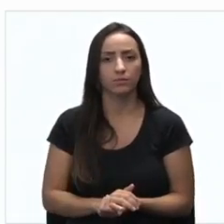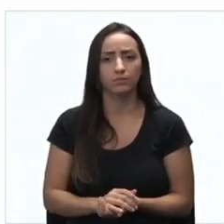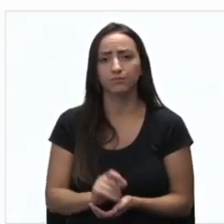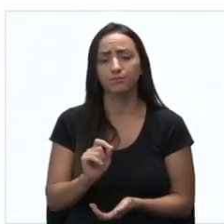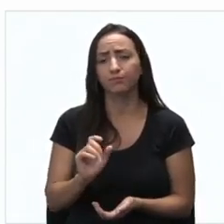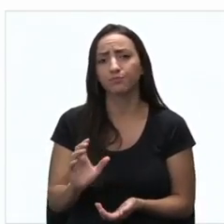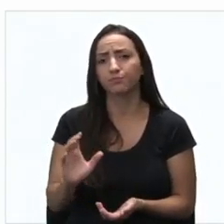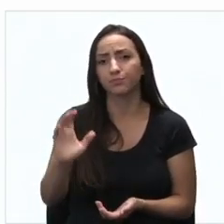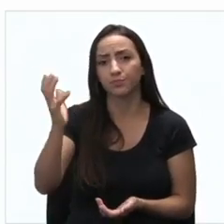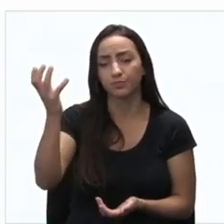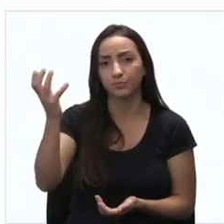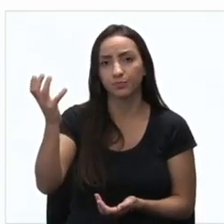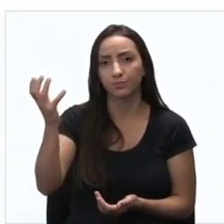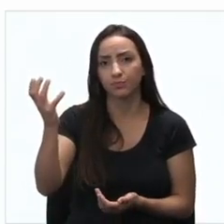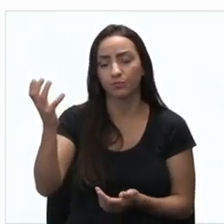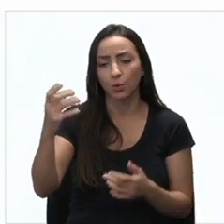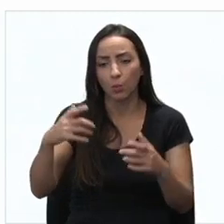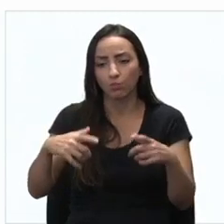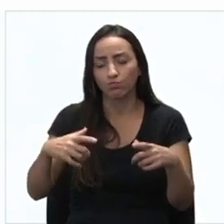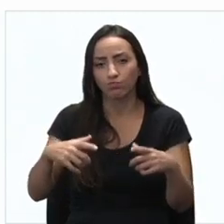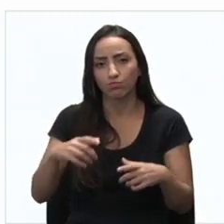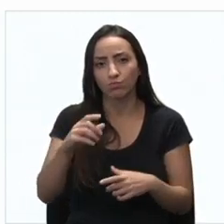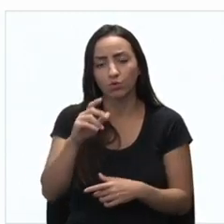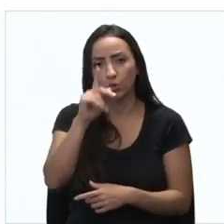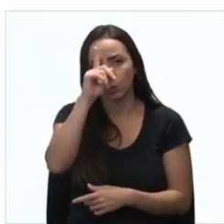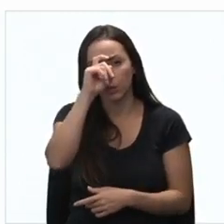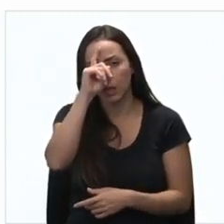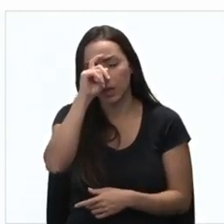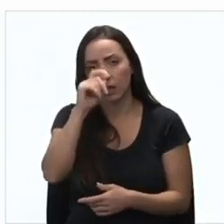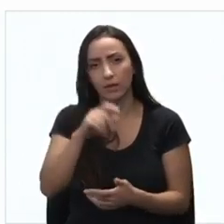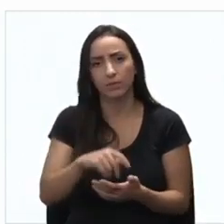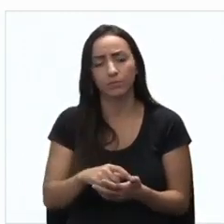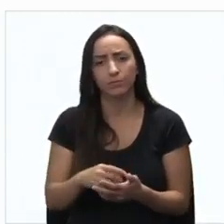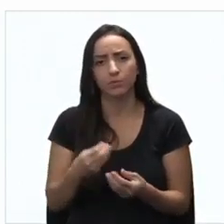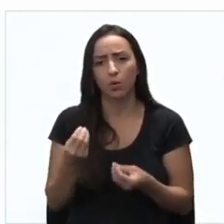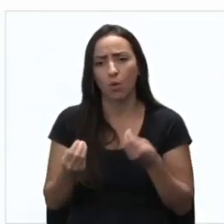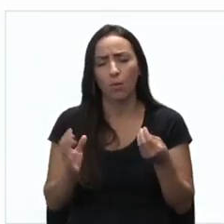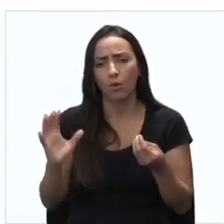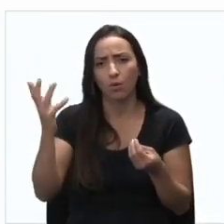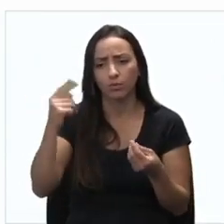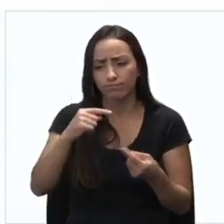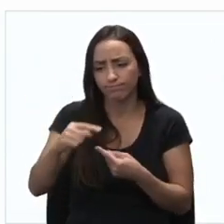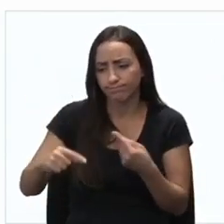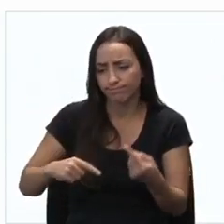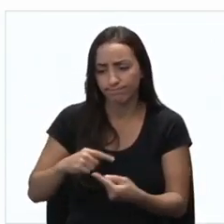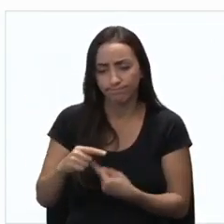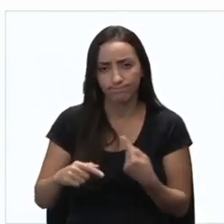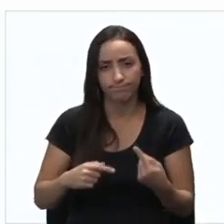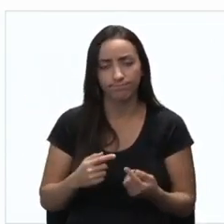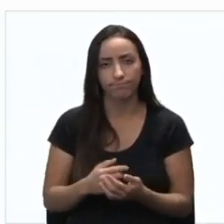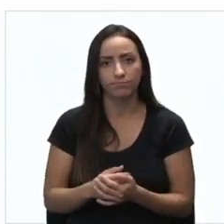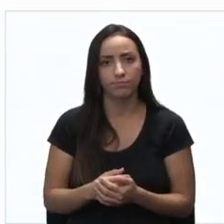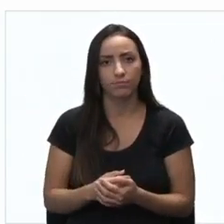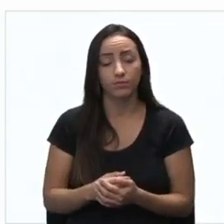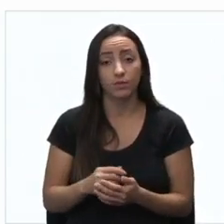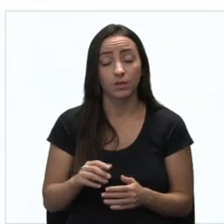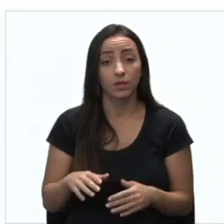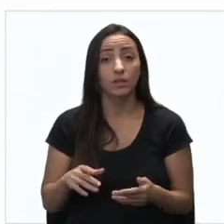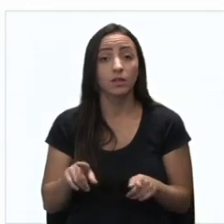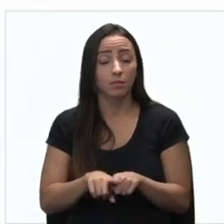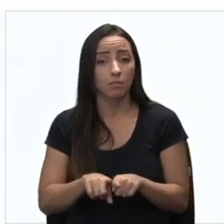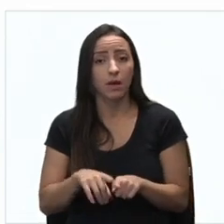que acontece no ambiente hospitalar, como se dão as relações interpessoais, né? Quais são as